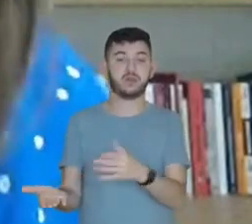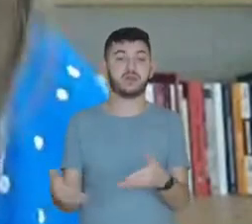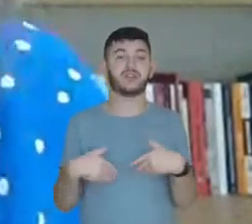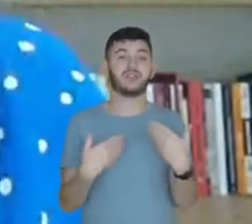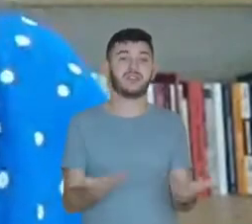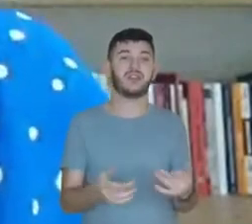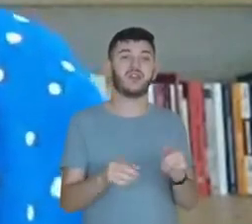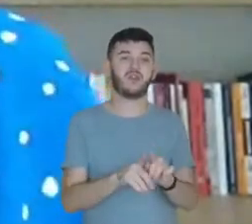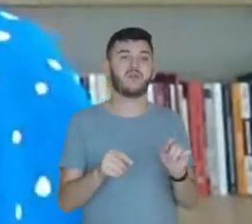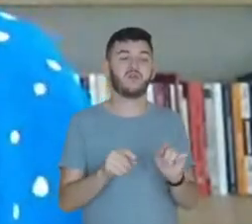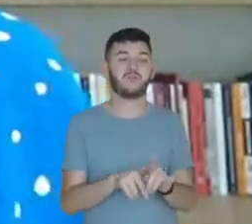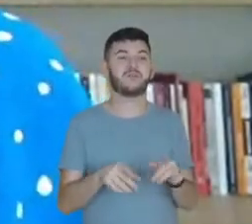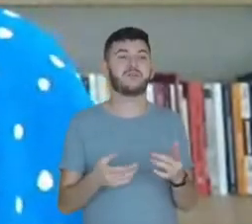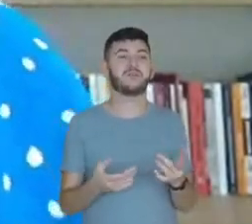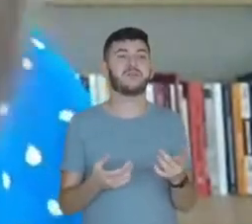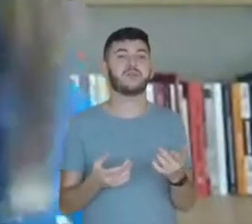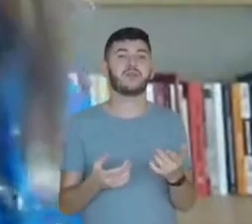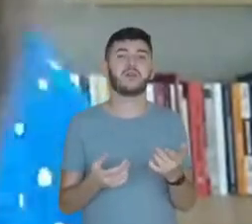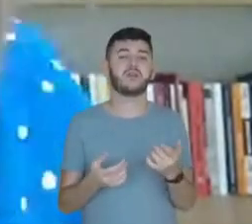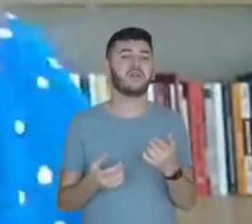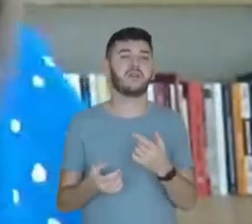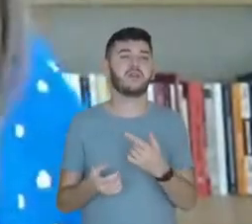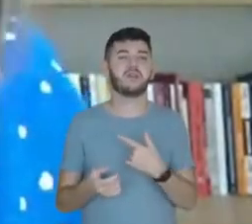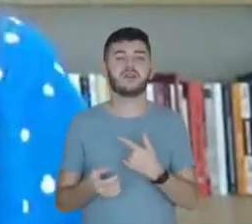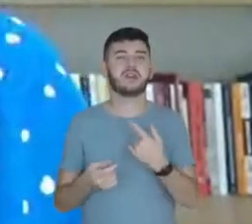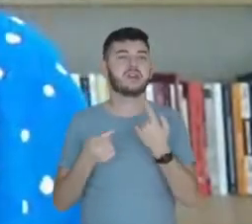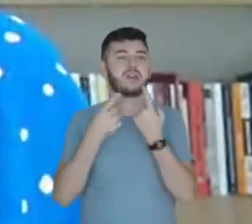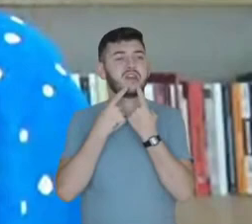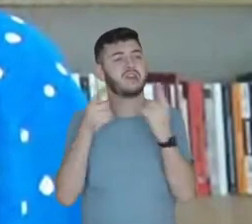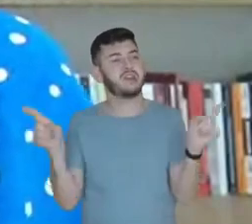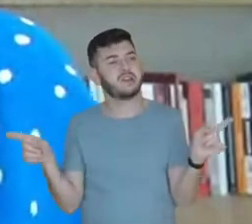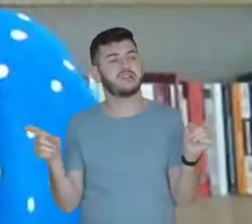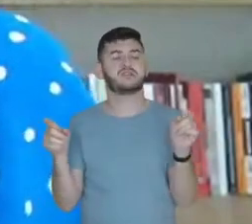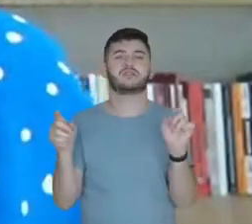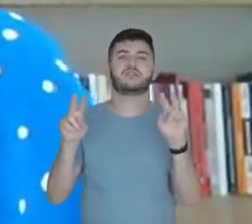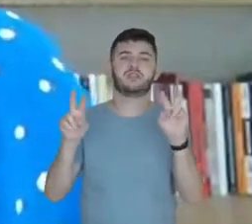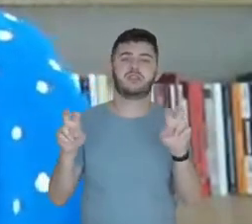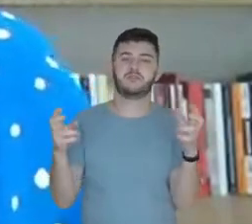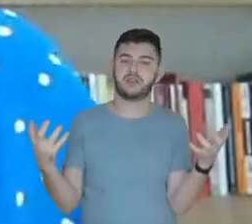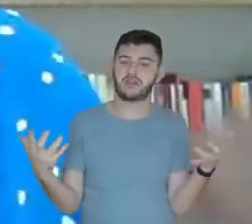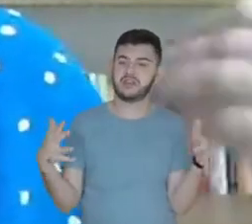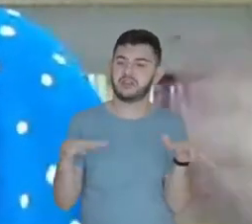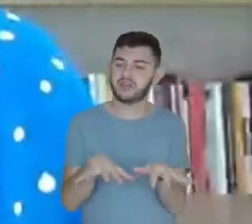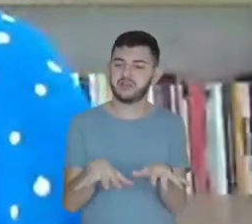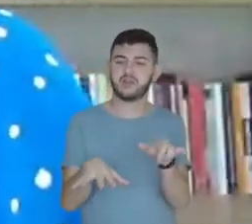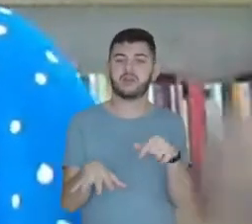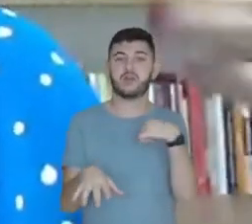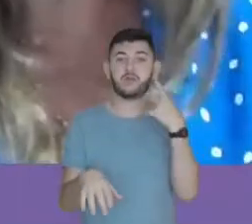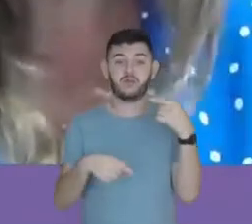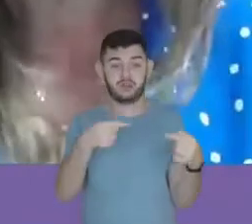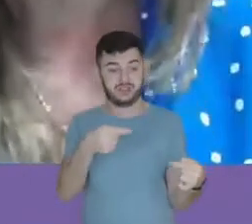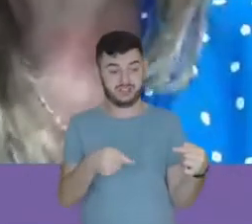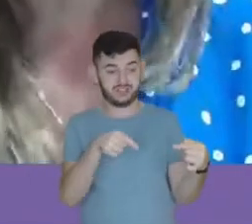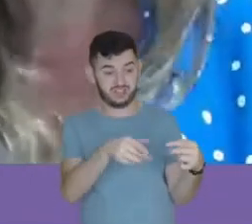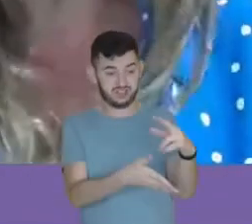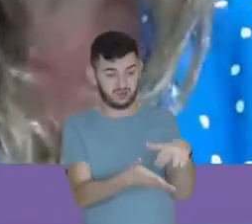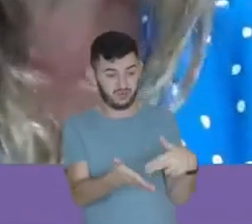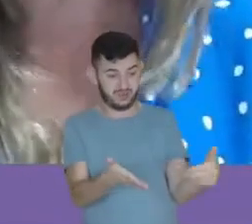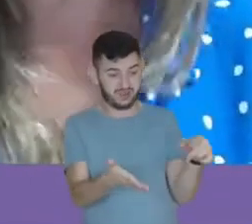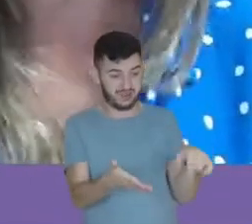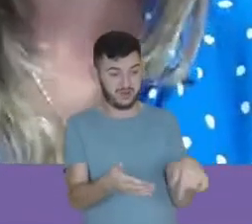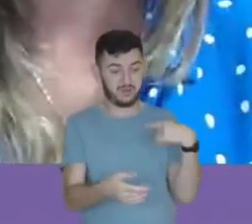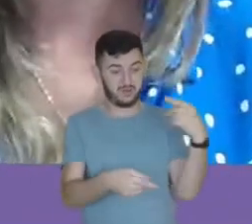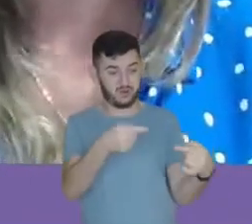faz críticas, chama de inclusivismo, aquilo que é uma política pública de inclusão, seriamente discutida, fruto da luta dos movimentos sociais,